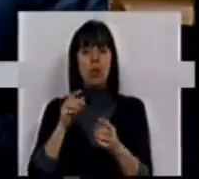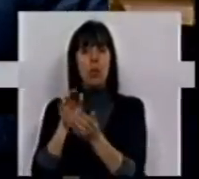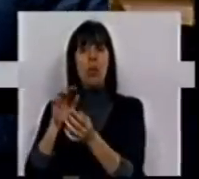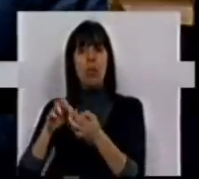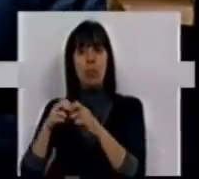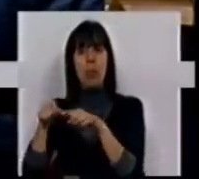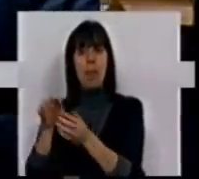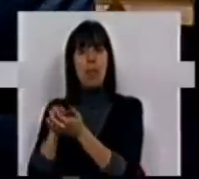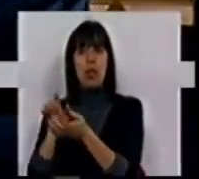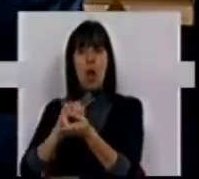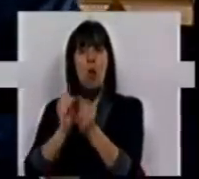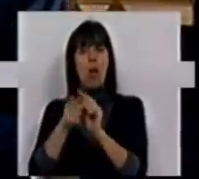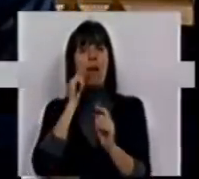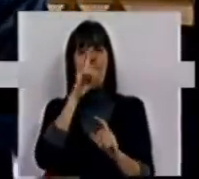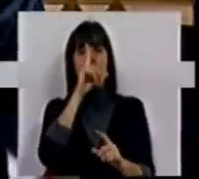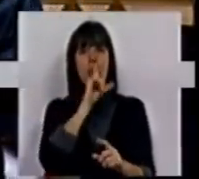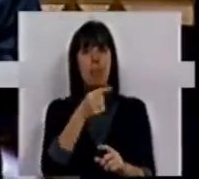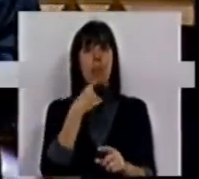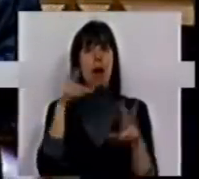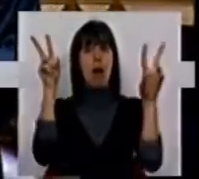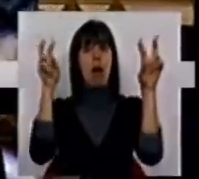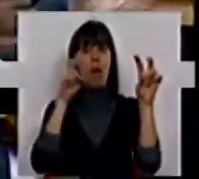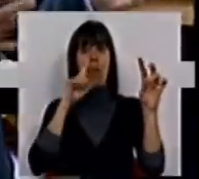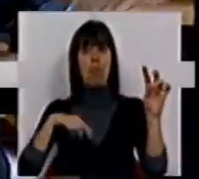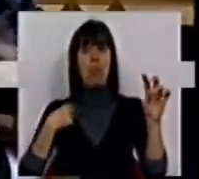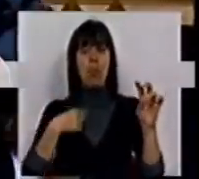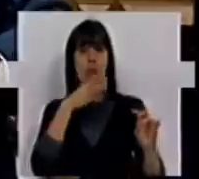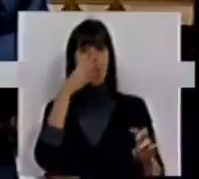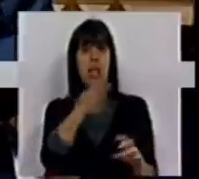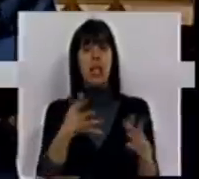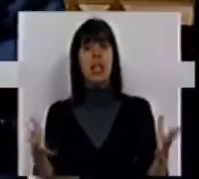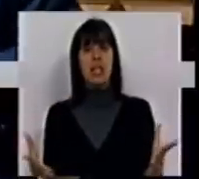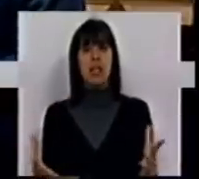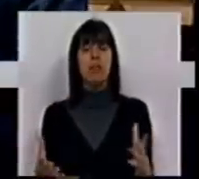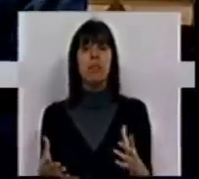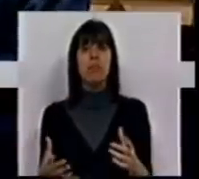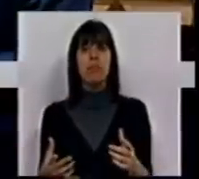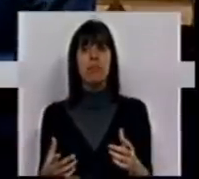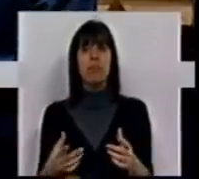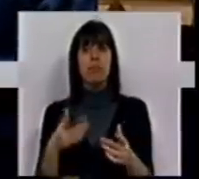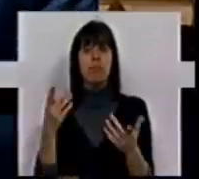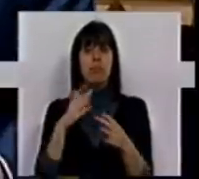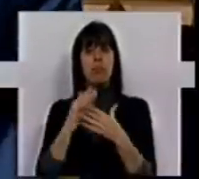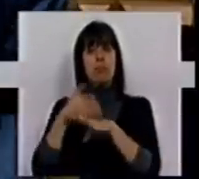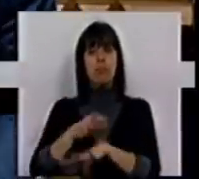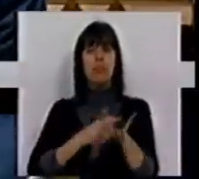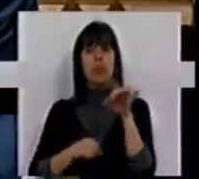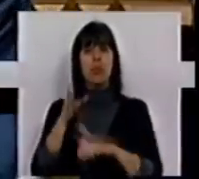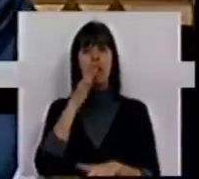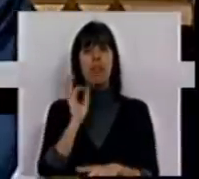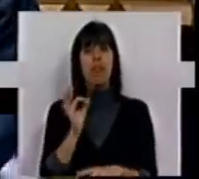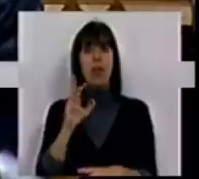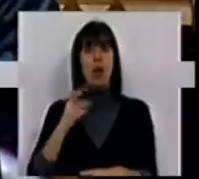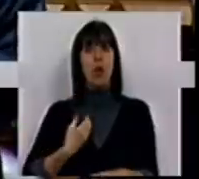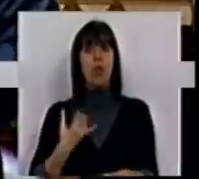mexilhão, foi quem tinha mais. Isto foi uma expressão que usou, apesar da intervenção do Sr. Deputado